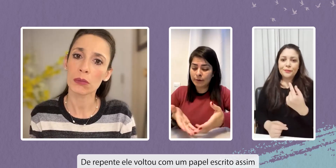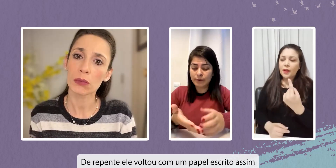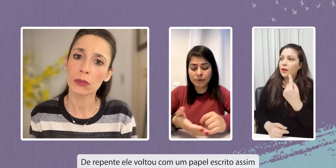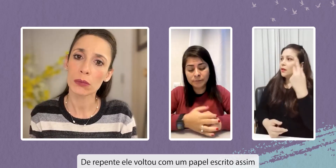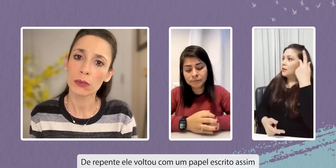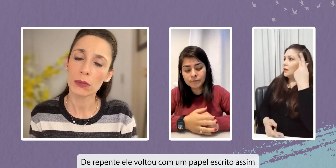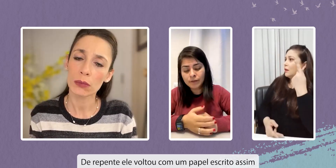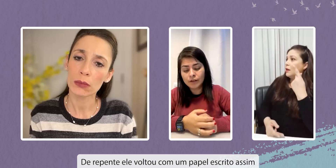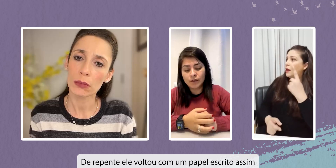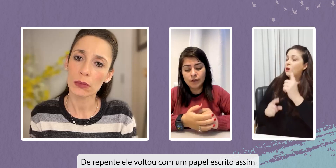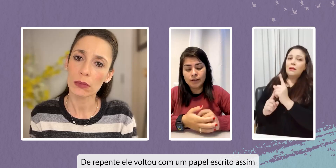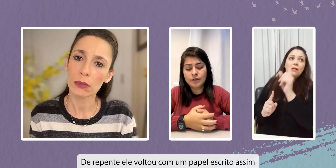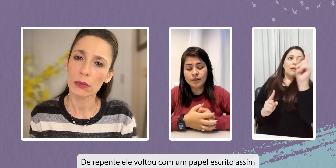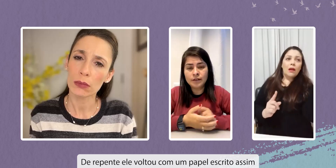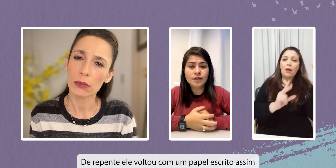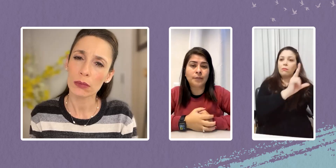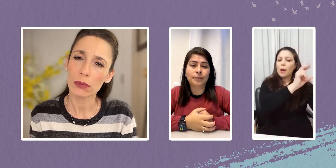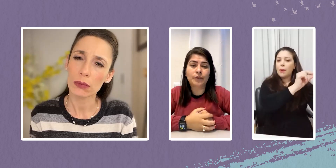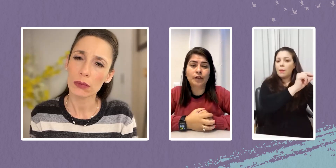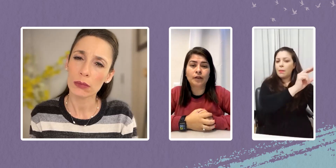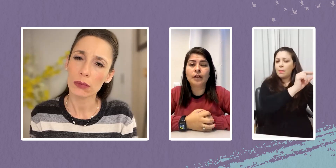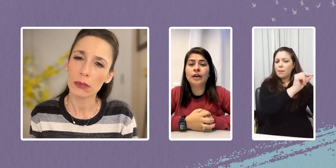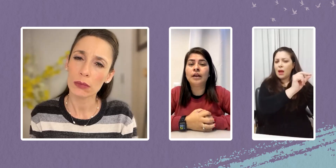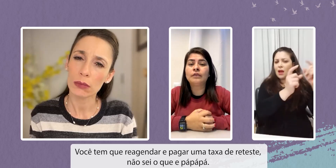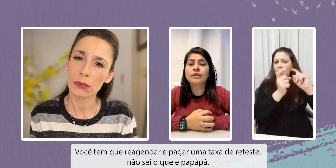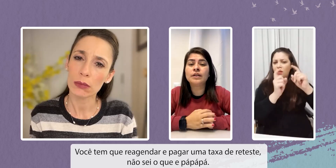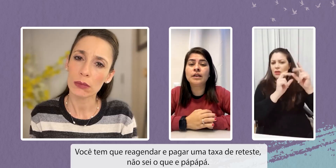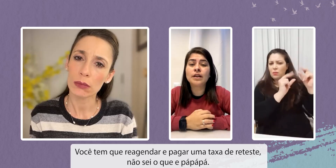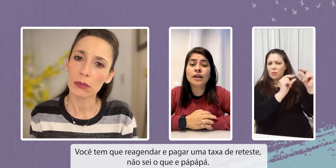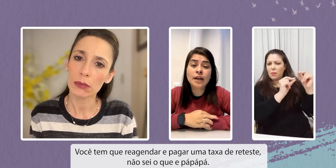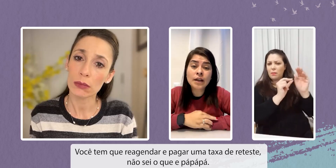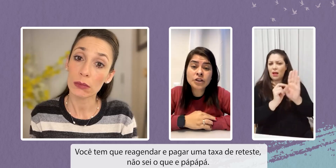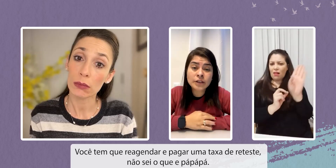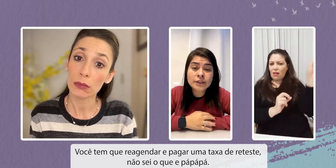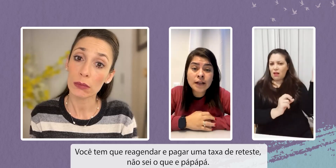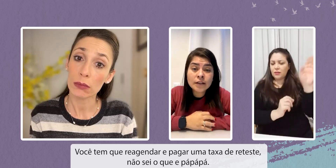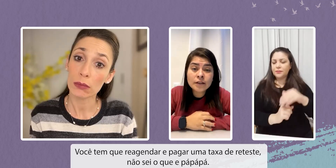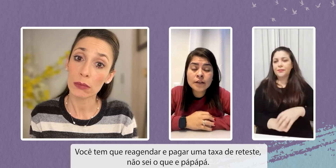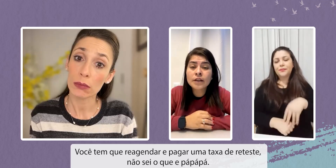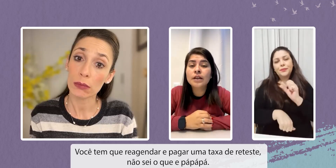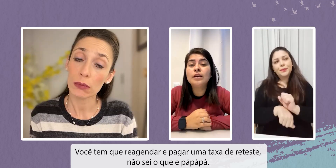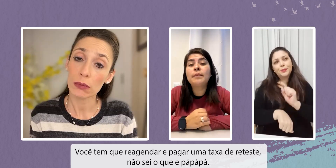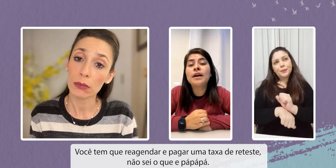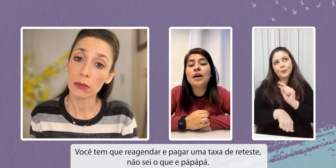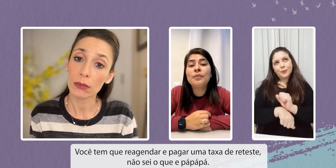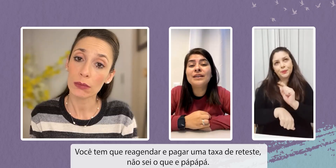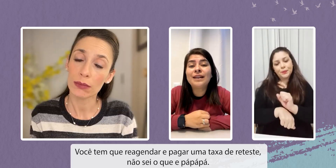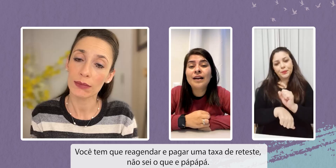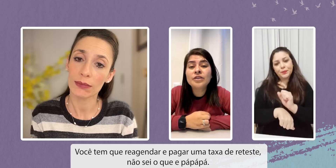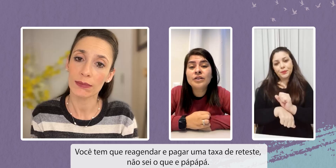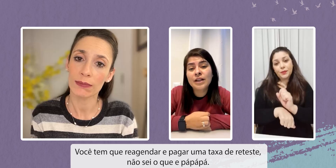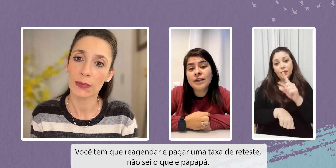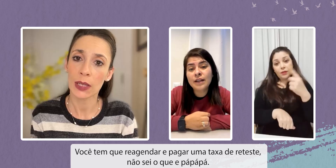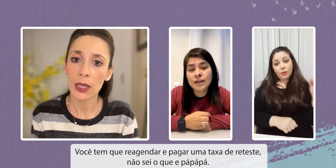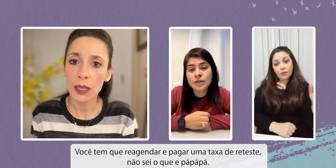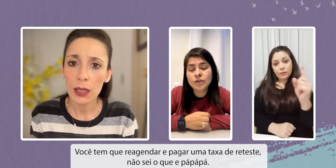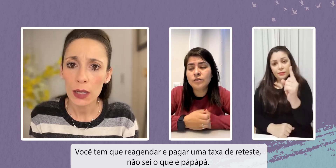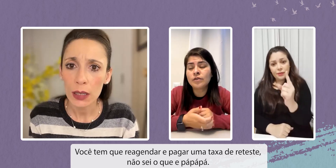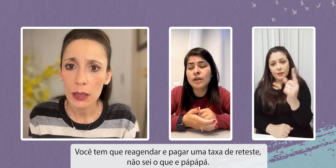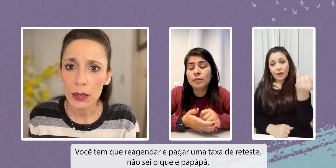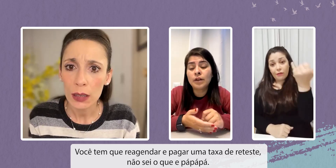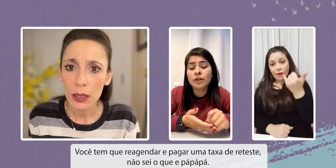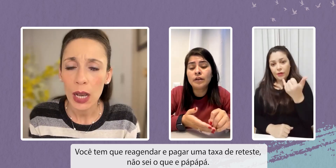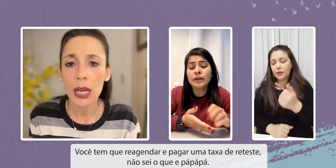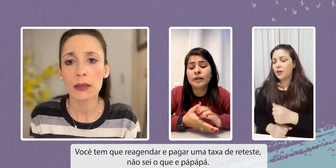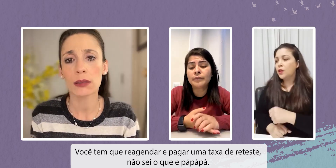voltou com um papel, escrito assim, você tem que reagendar e pagar uma taxa de reteste, e não